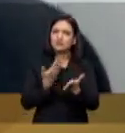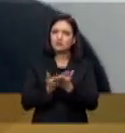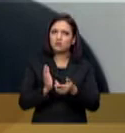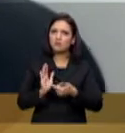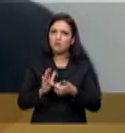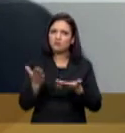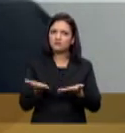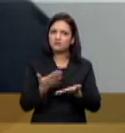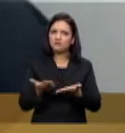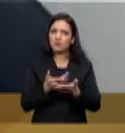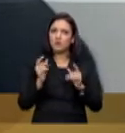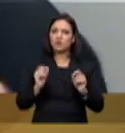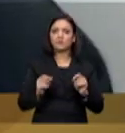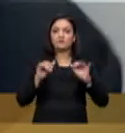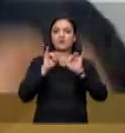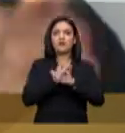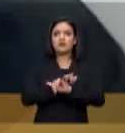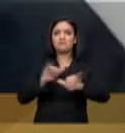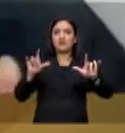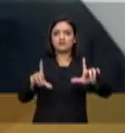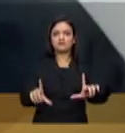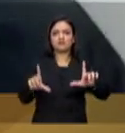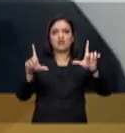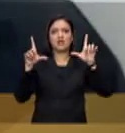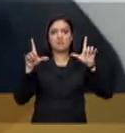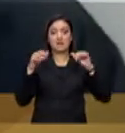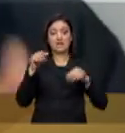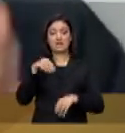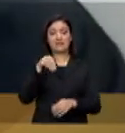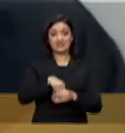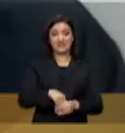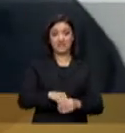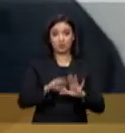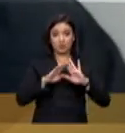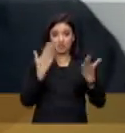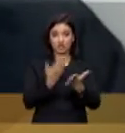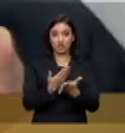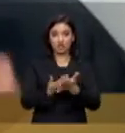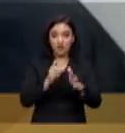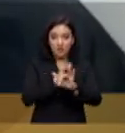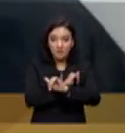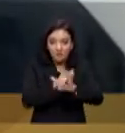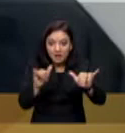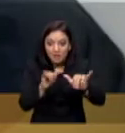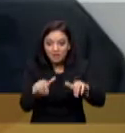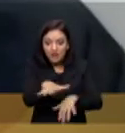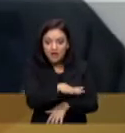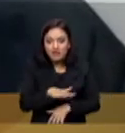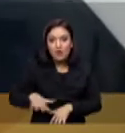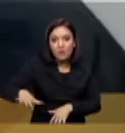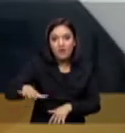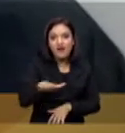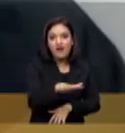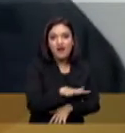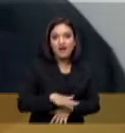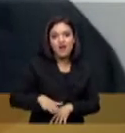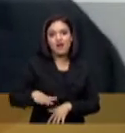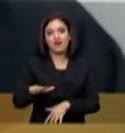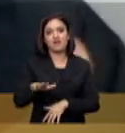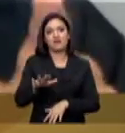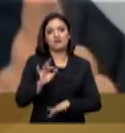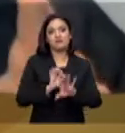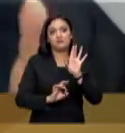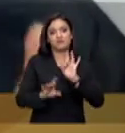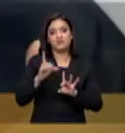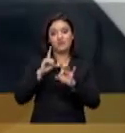que, na verdade, as campanhas que são feitas dentro das escolas, no ambiente sagrado onde há a